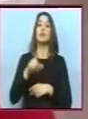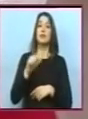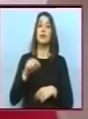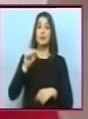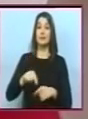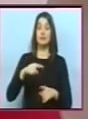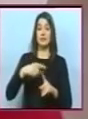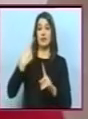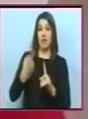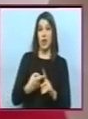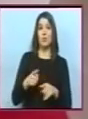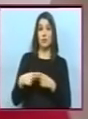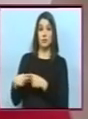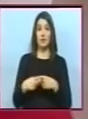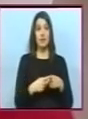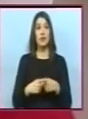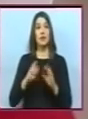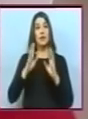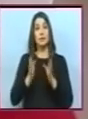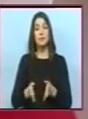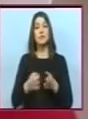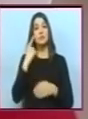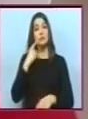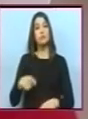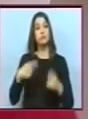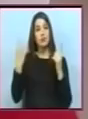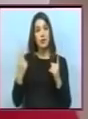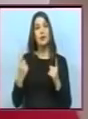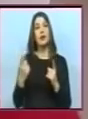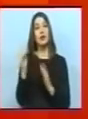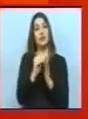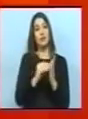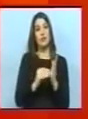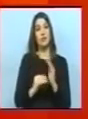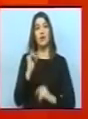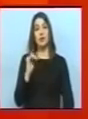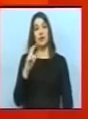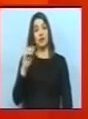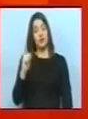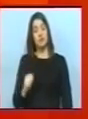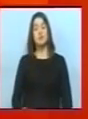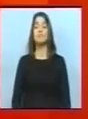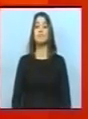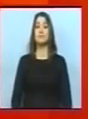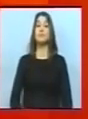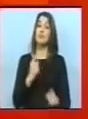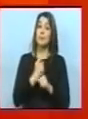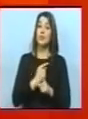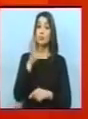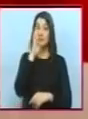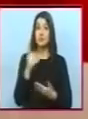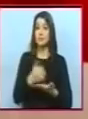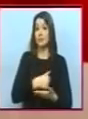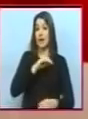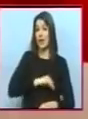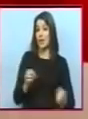da partilha, é necessário declarar esses rendimentos para efeitos de mais-valia, mesmo que o rendimento não exista